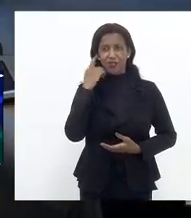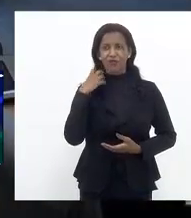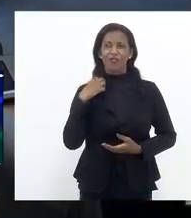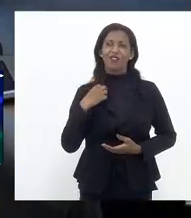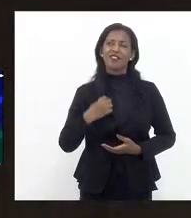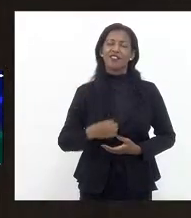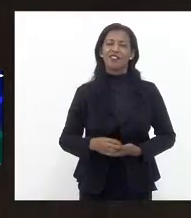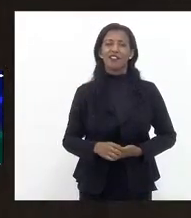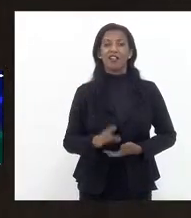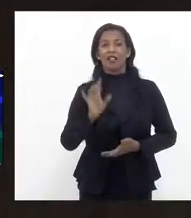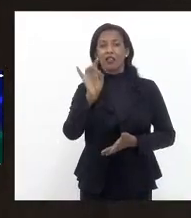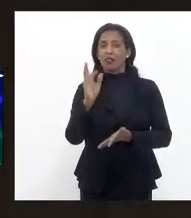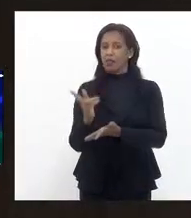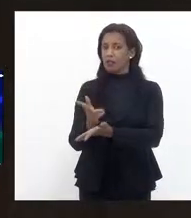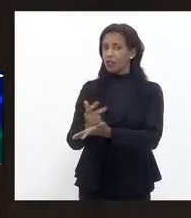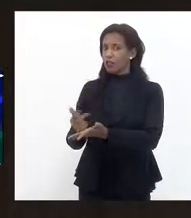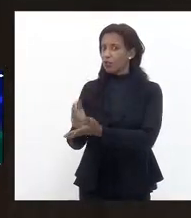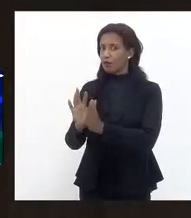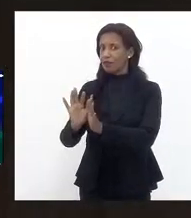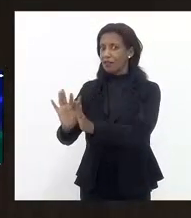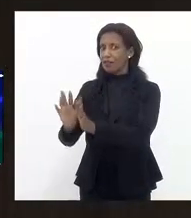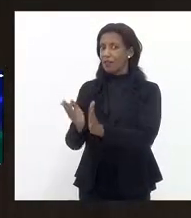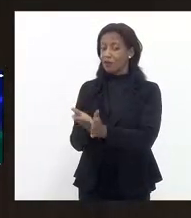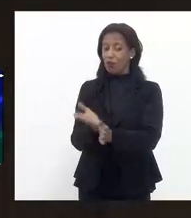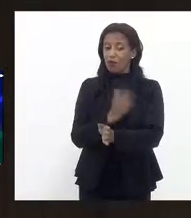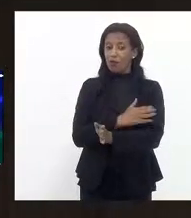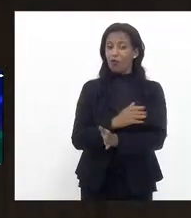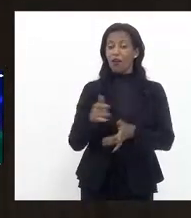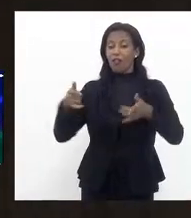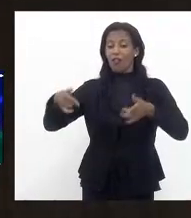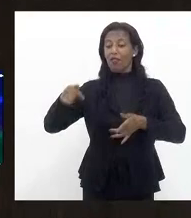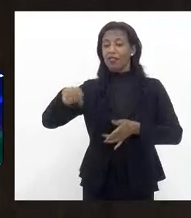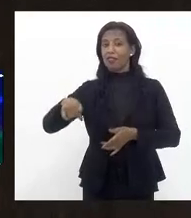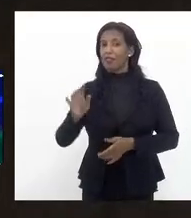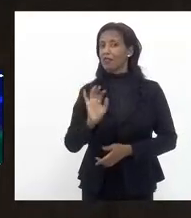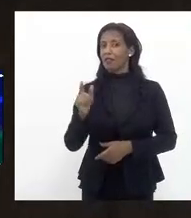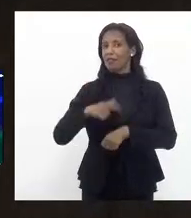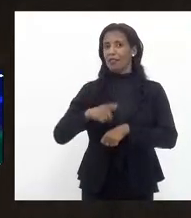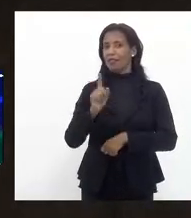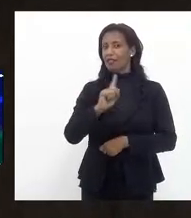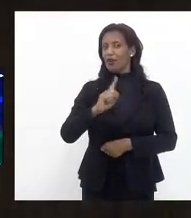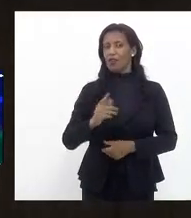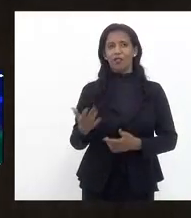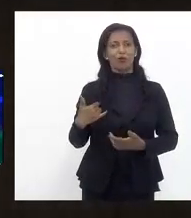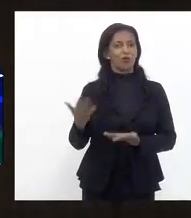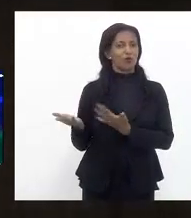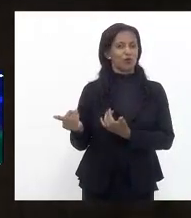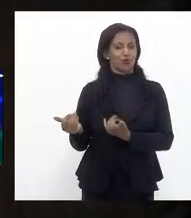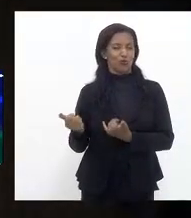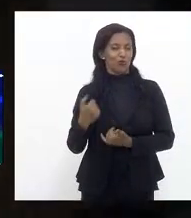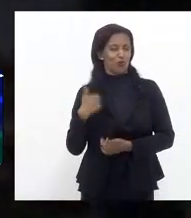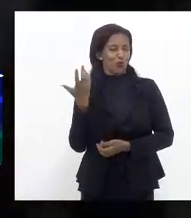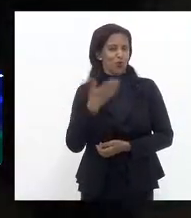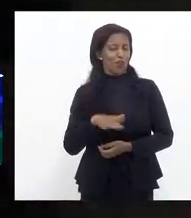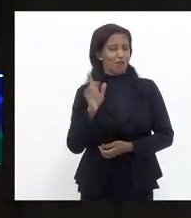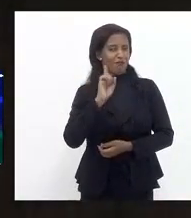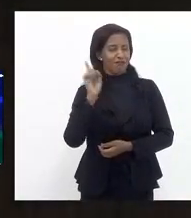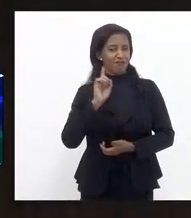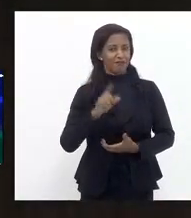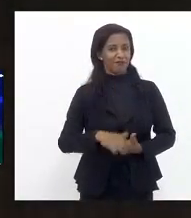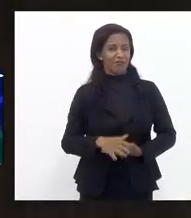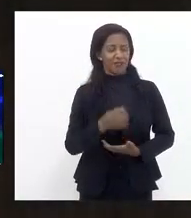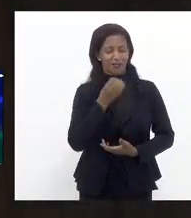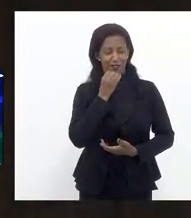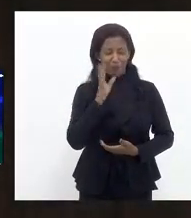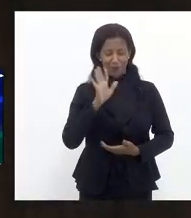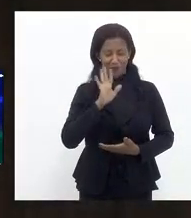Deixa só o desenho, deixa eu ficar fora do caixão. Dentro já não é a hora, eu sou muito jovenzinho ainda. Não, não, não. Tá bom,